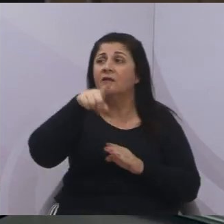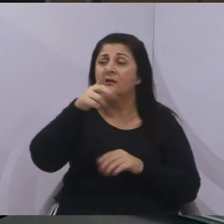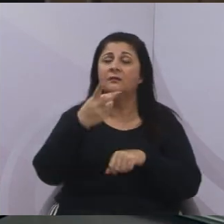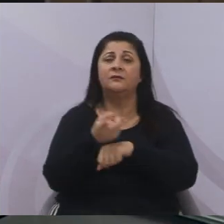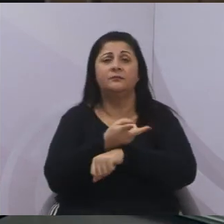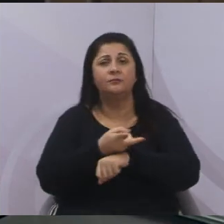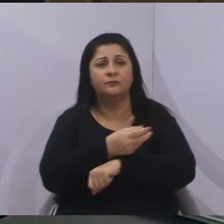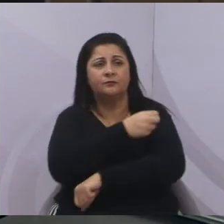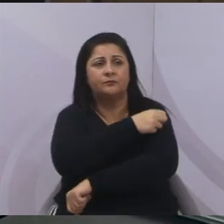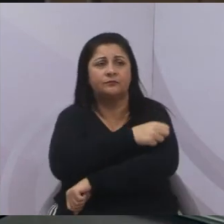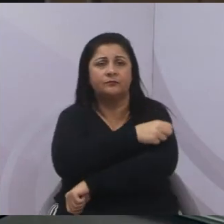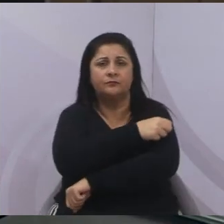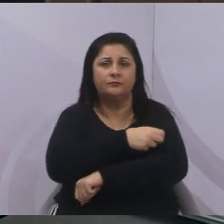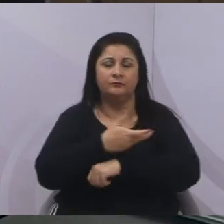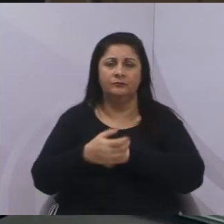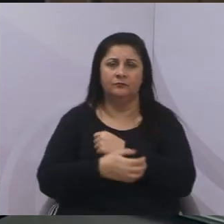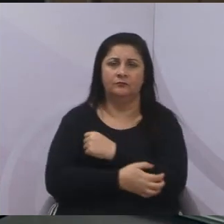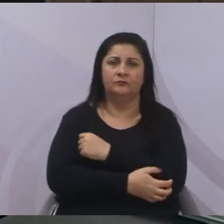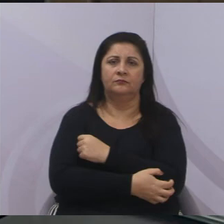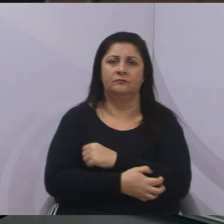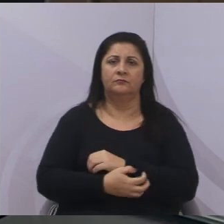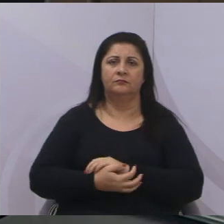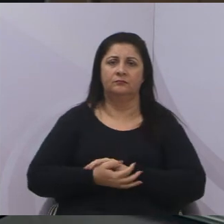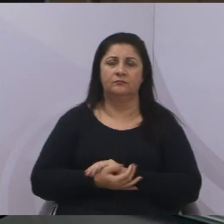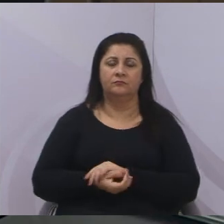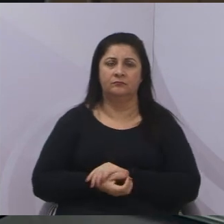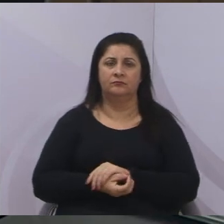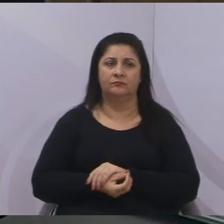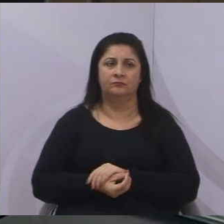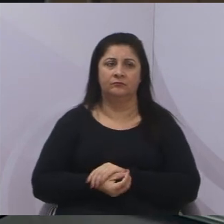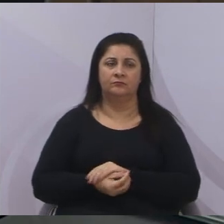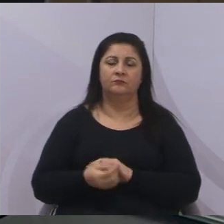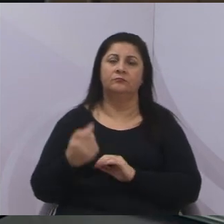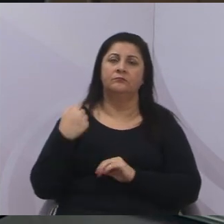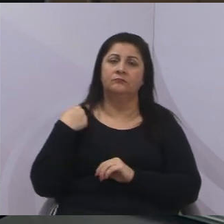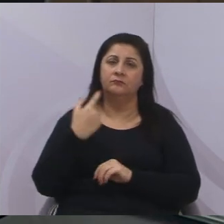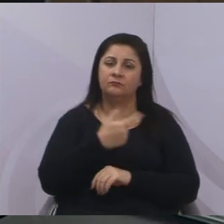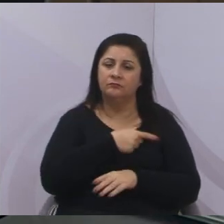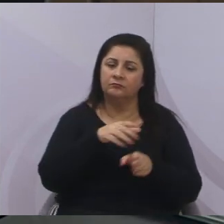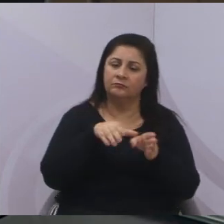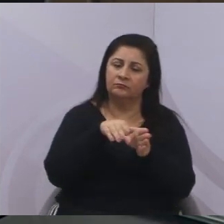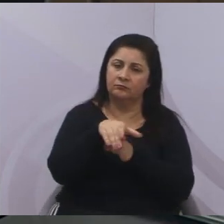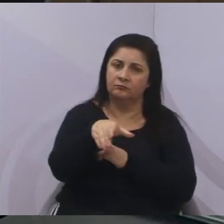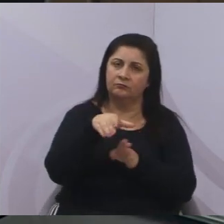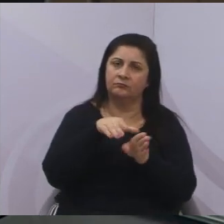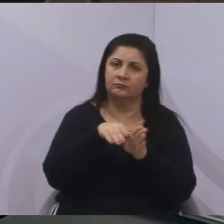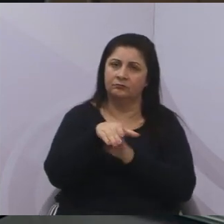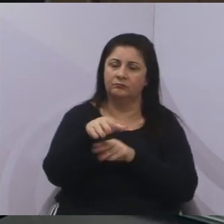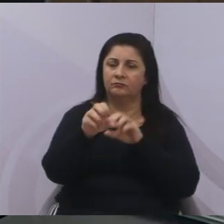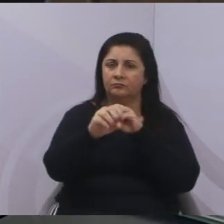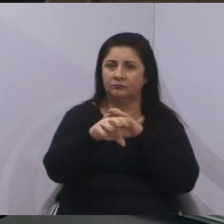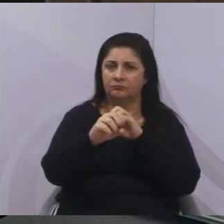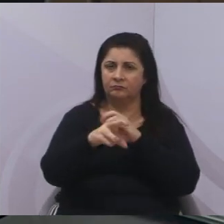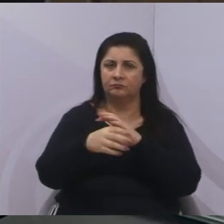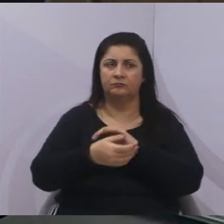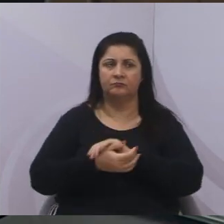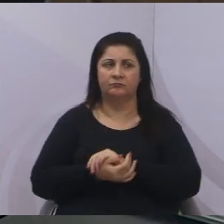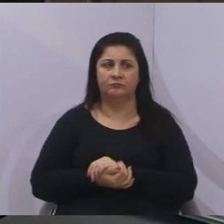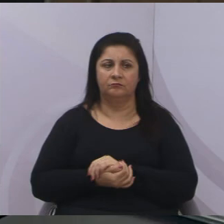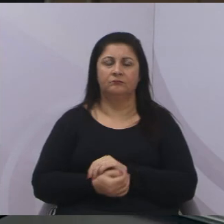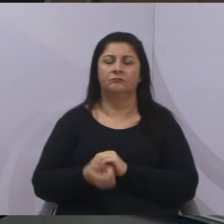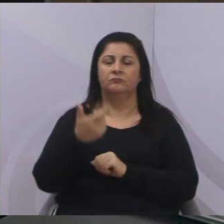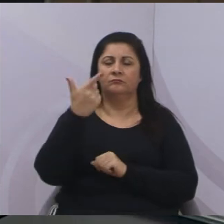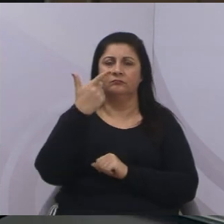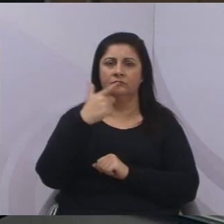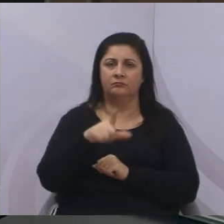enfermeira-chefe, ou eu não sei os termos que utilizam. Então, nós temos feito esse caminho de orientar, e quero deixar registrado mais uma vez